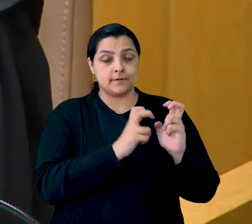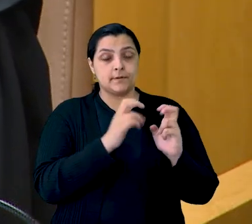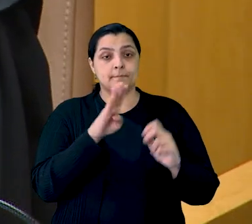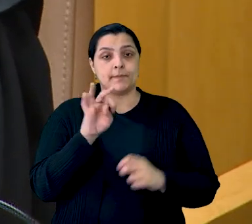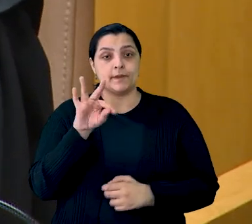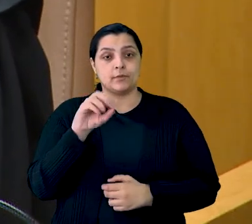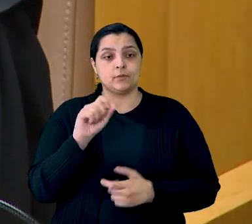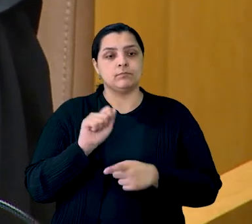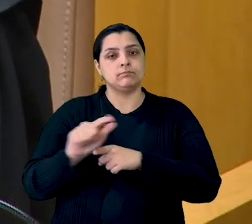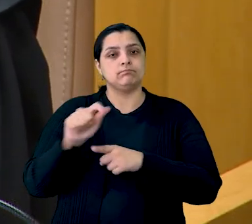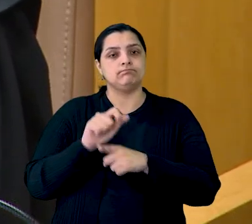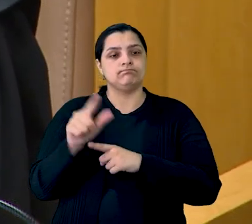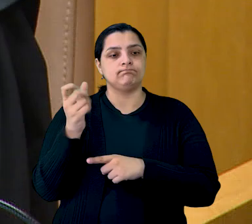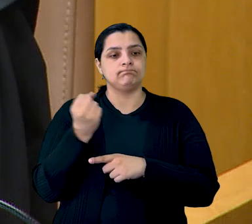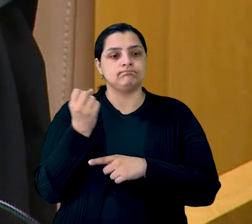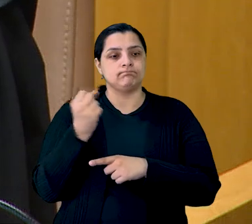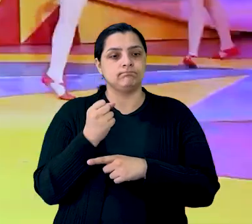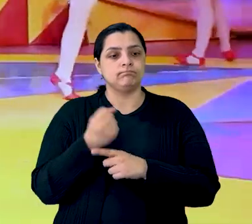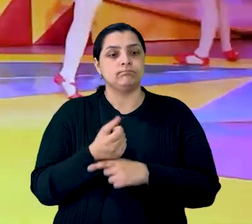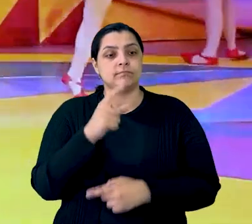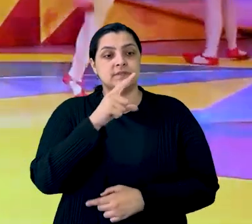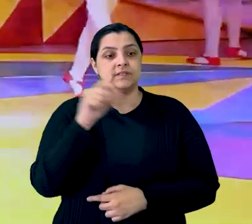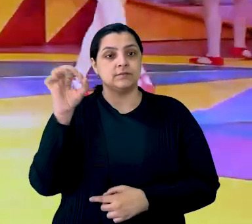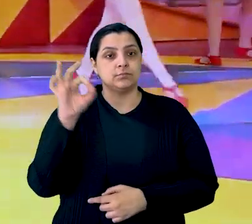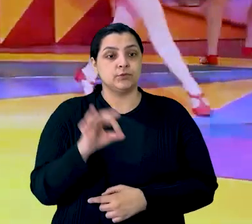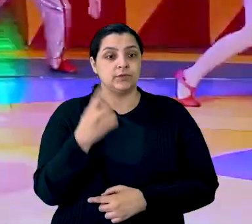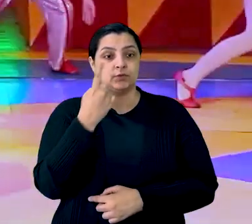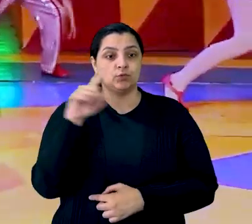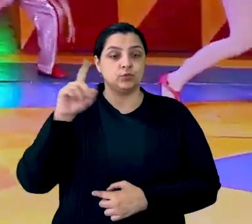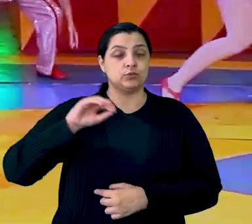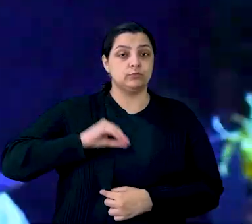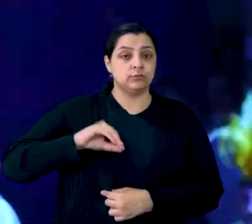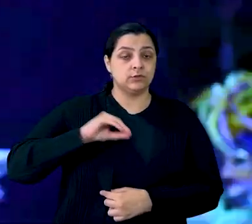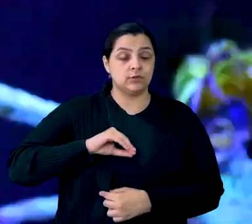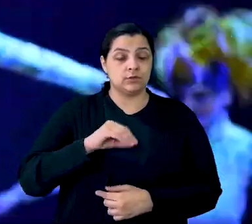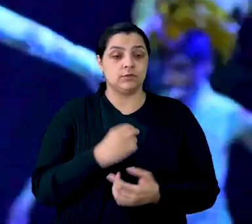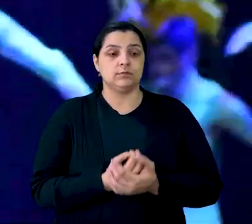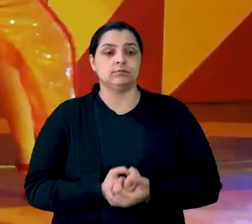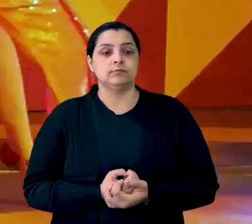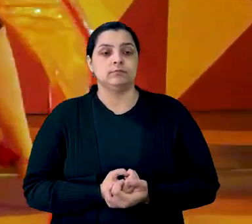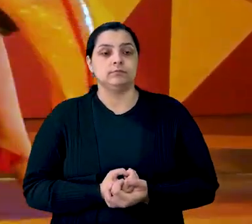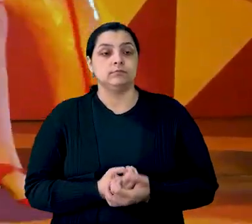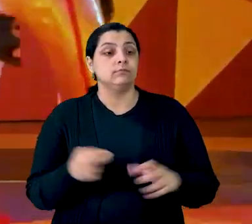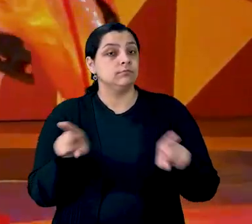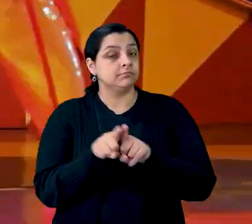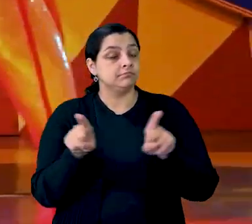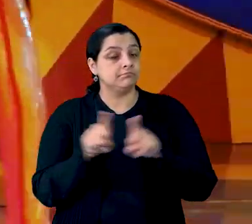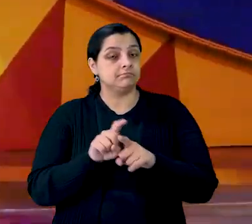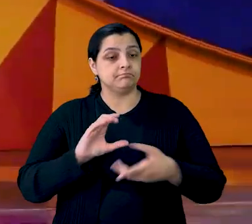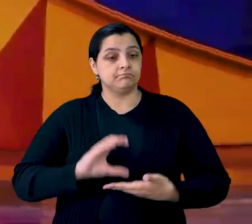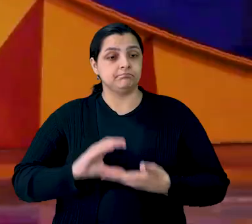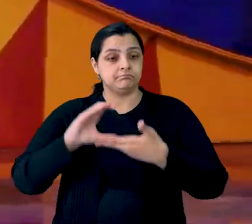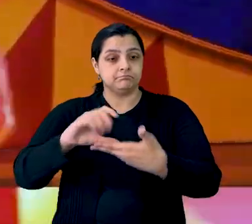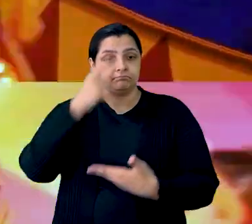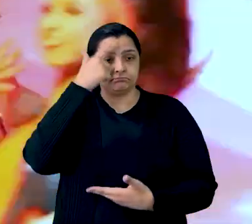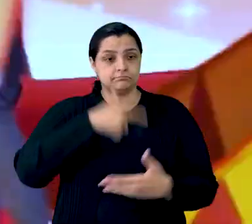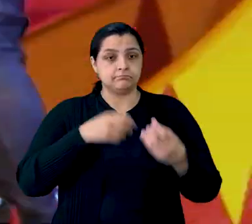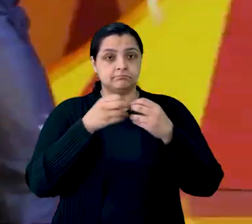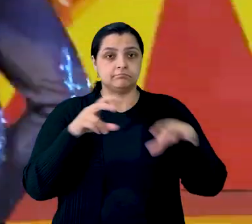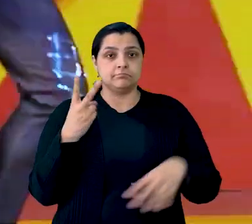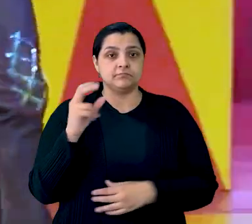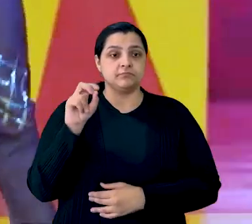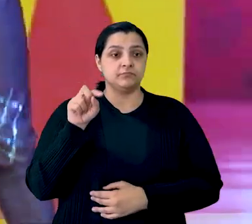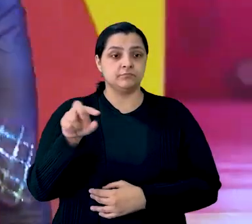Beto Carreiro a pagar pensão mensal, equivalente a 100% da última remuneração da bailarina, além da indenização por